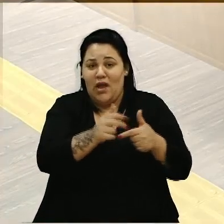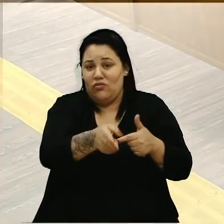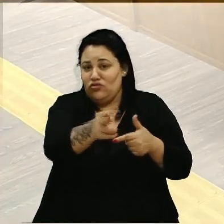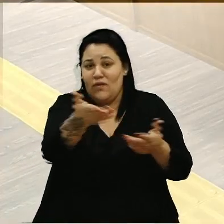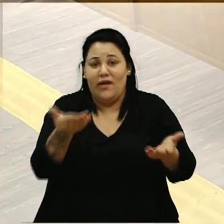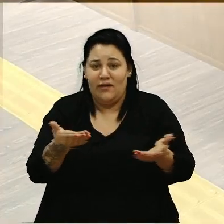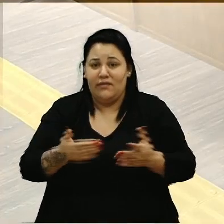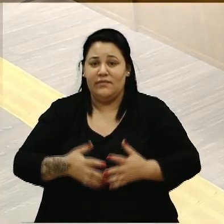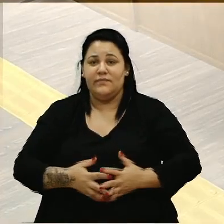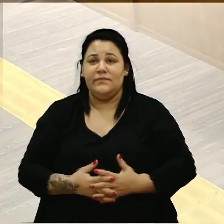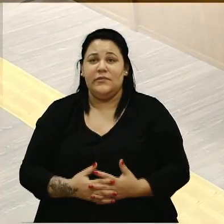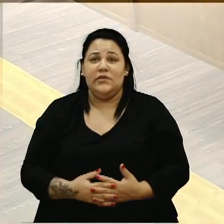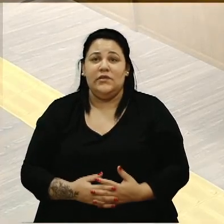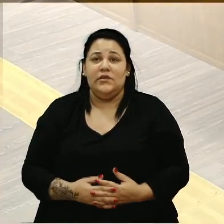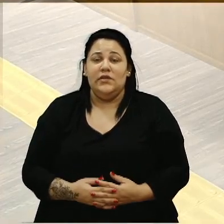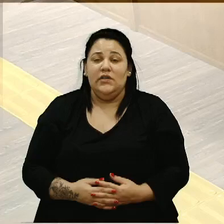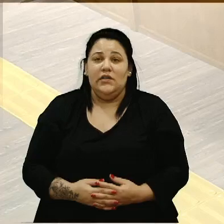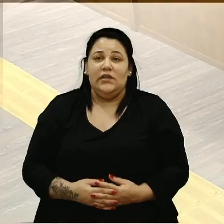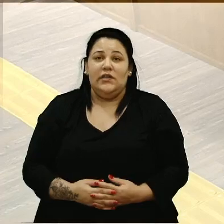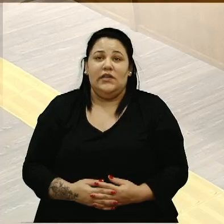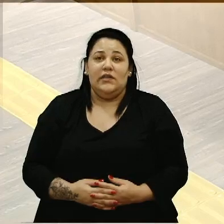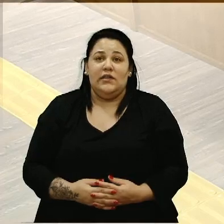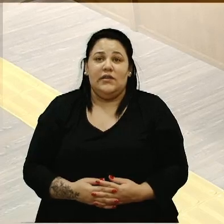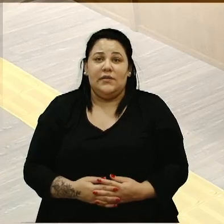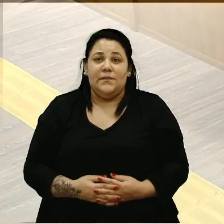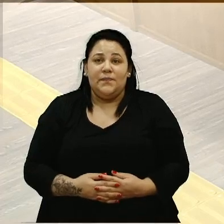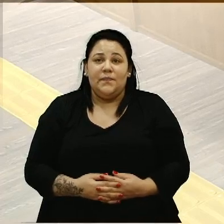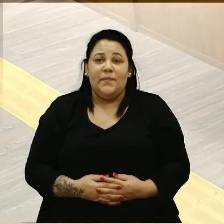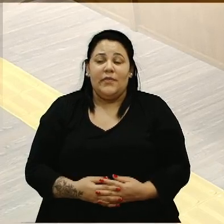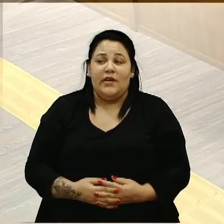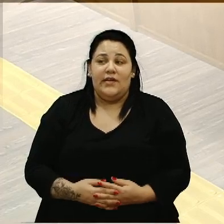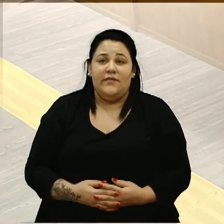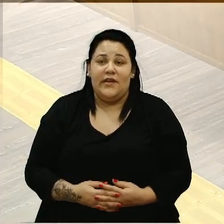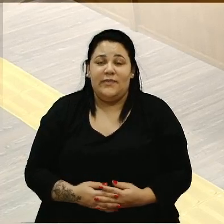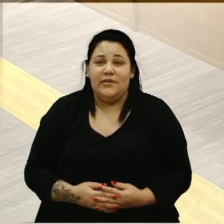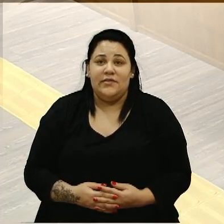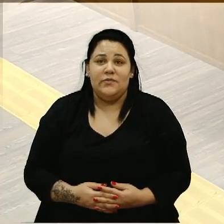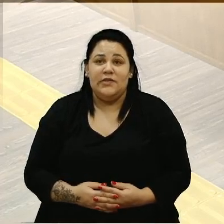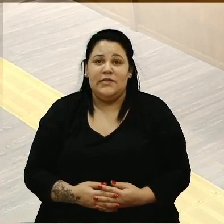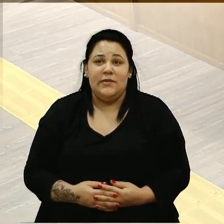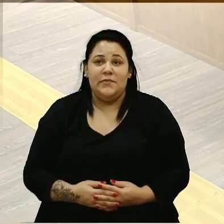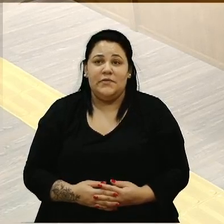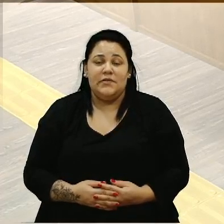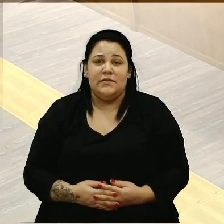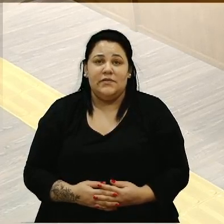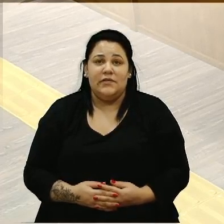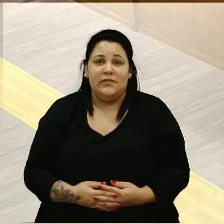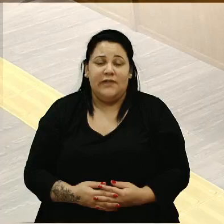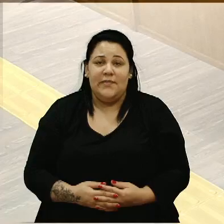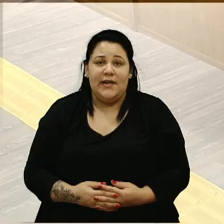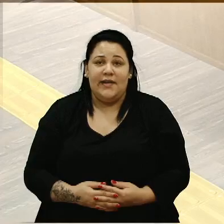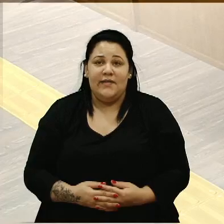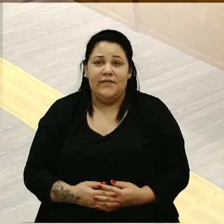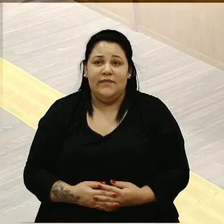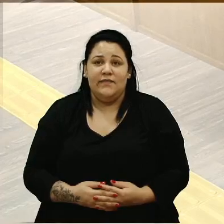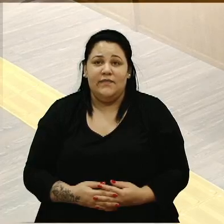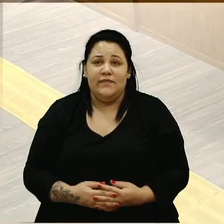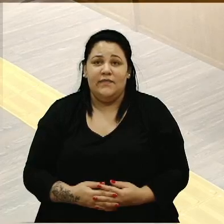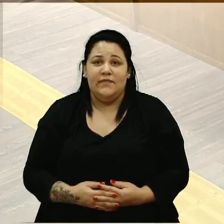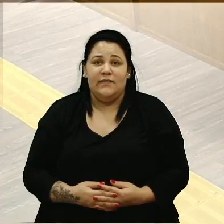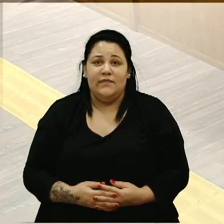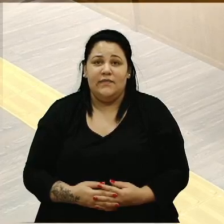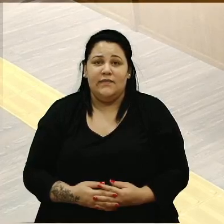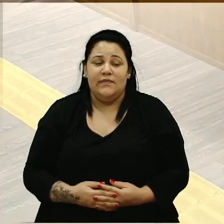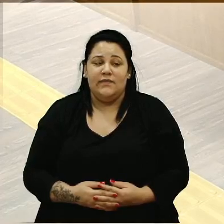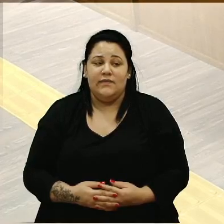Declaração de líder do Progressistas. Declaração de líder. Na tribuna continua a vereadora Gladys Frisso. Eu vou ter que entrar